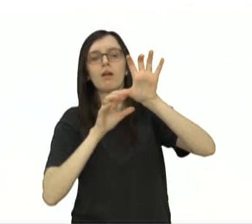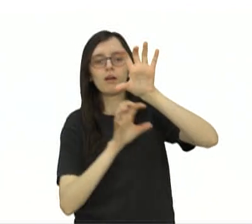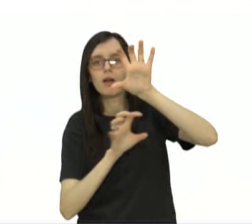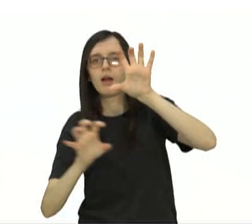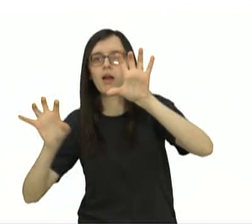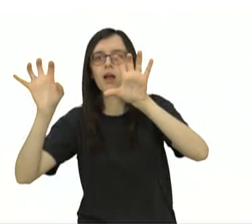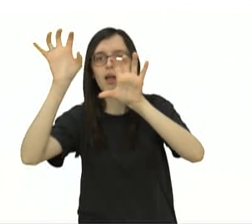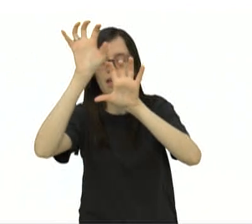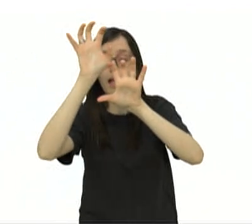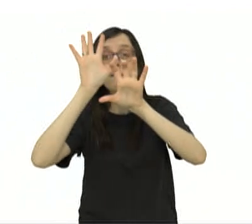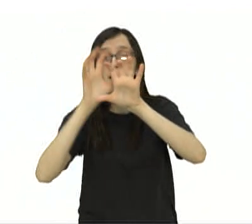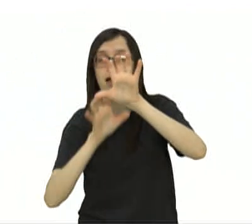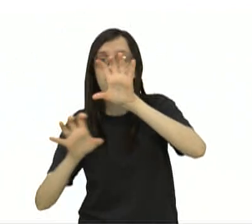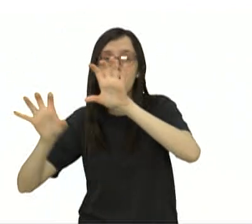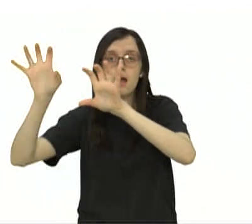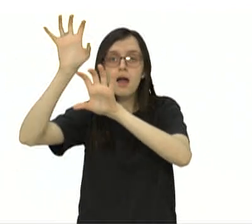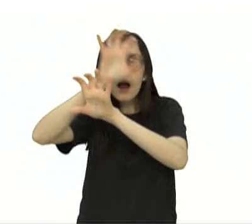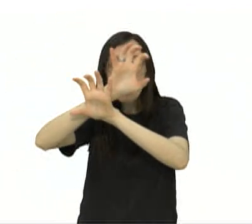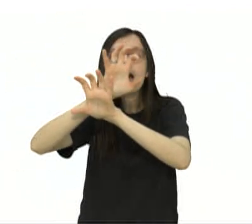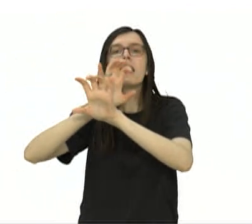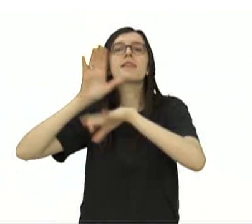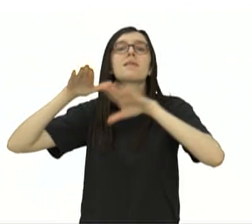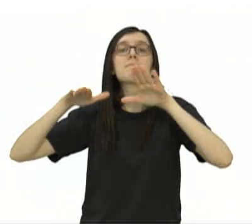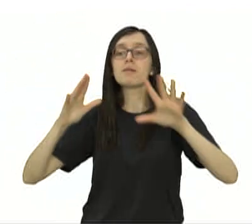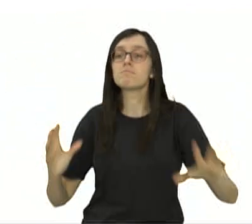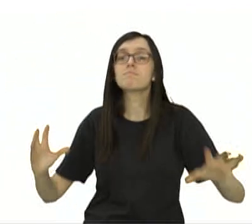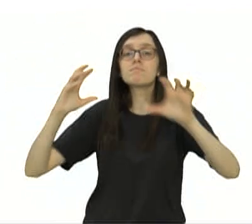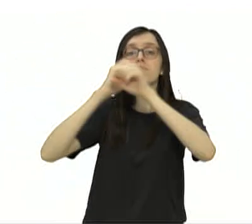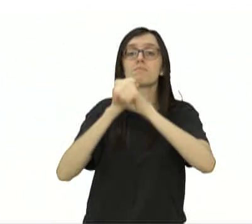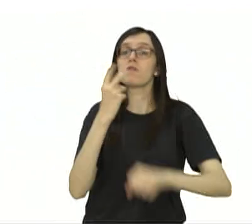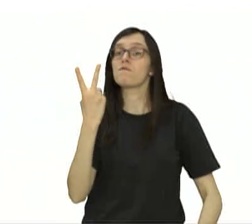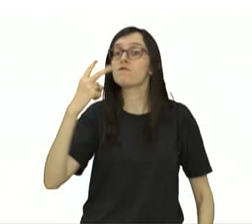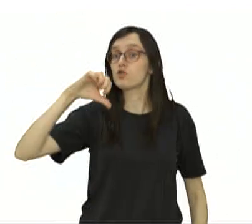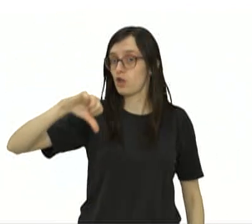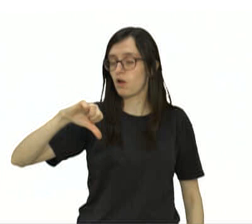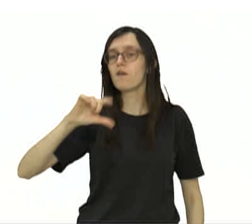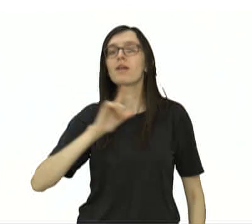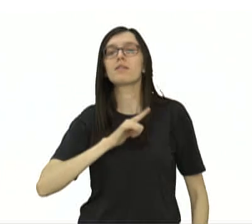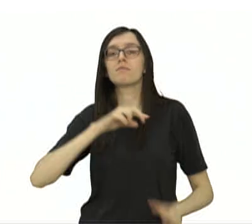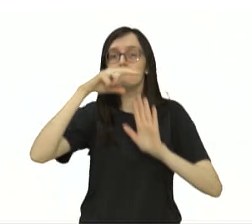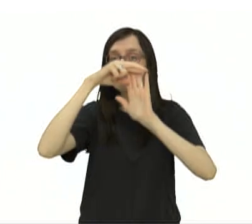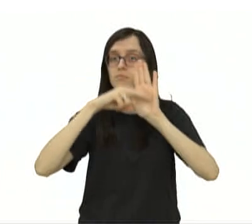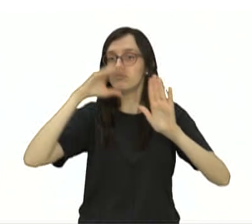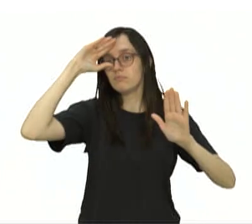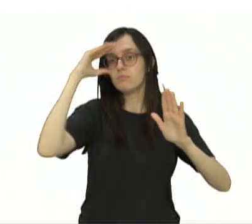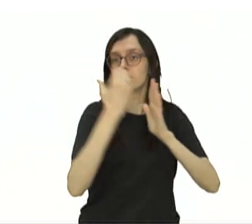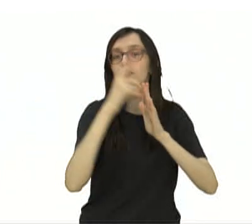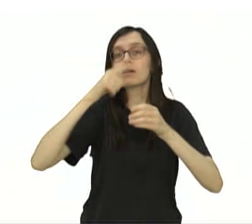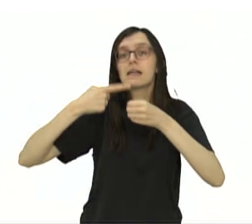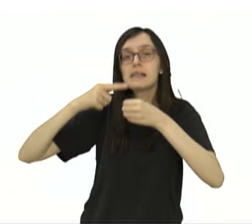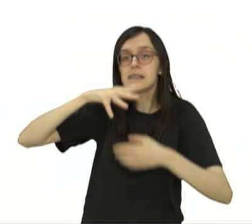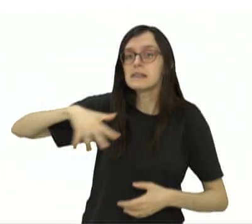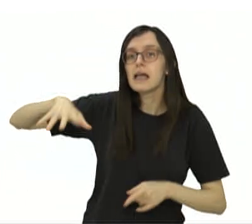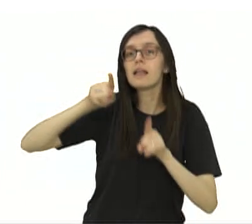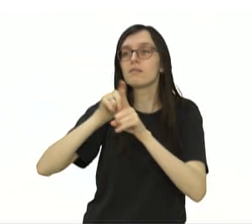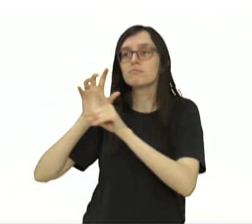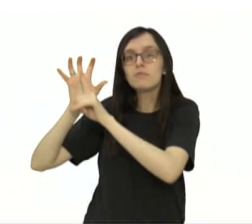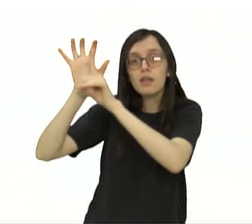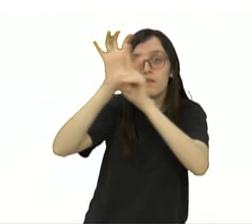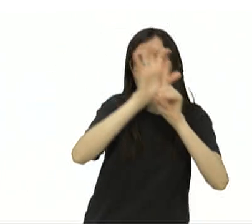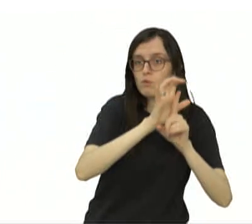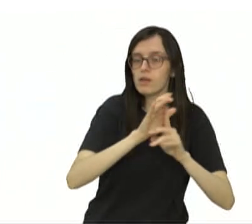que essa divisão é de acordo com critérios econômicos e critérios urbanos e áreas de influência,